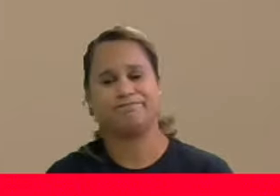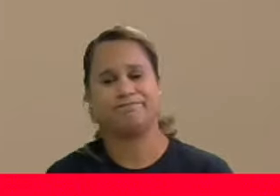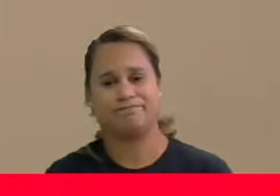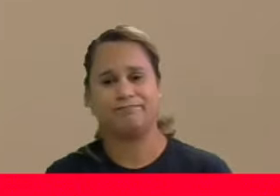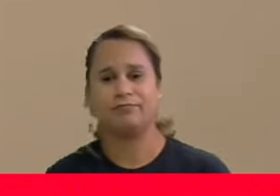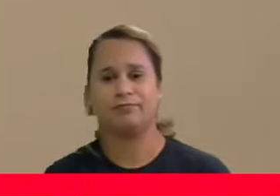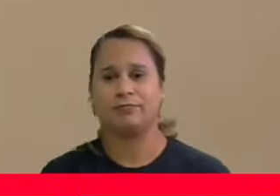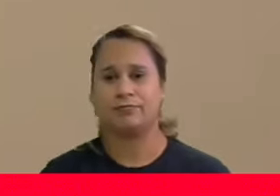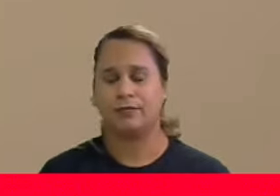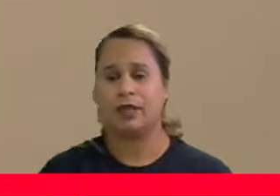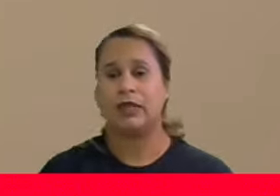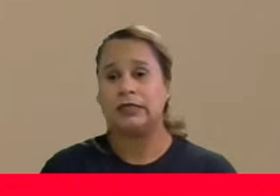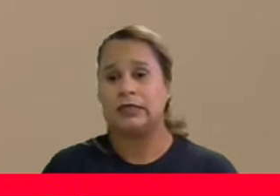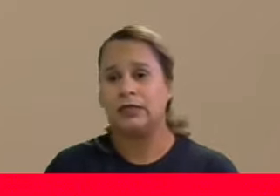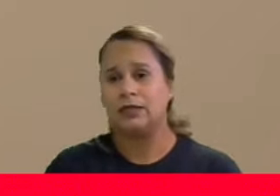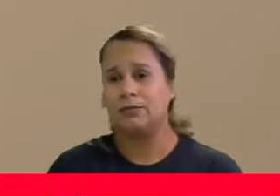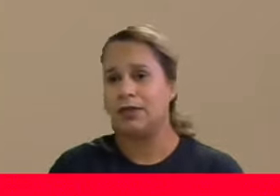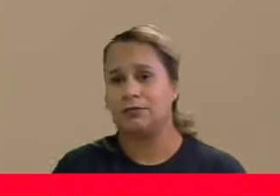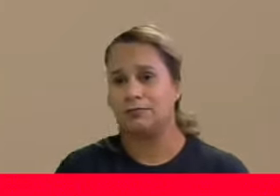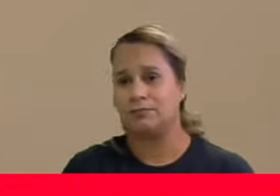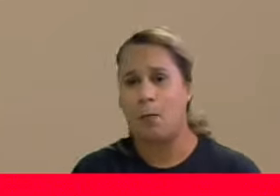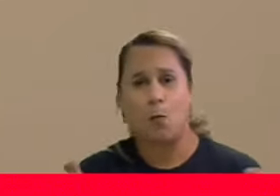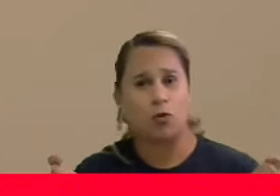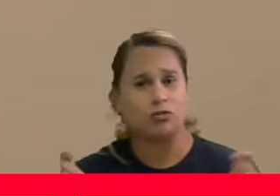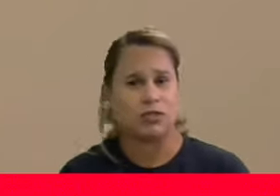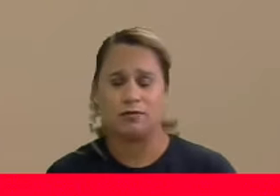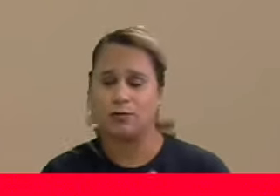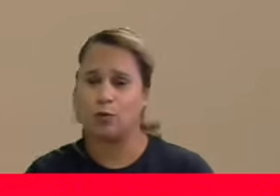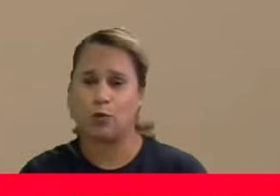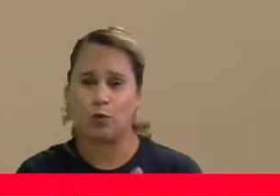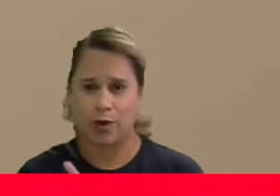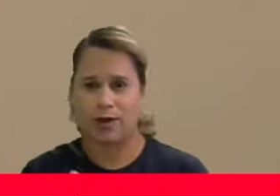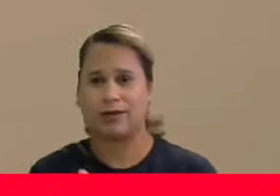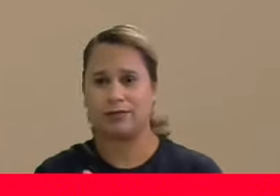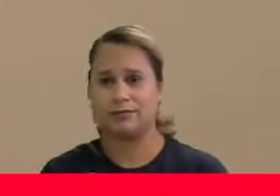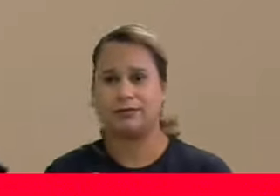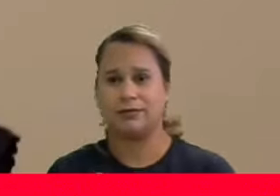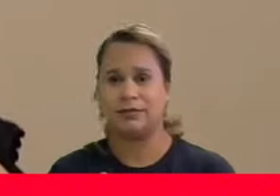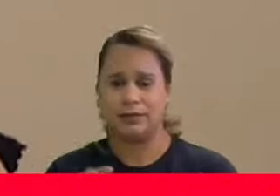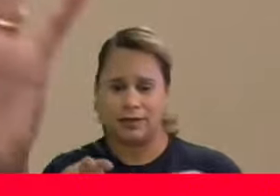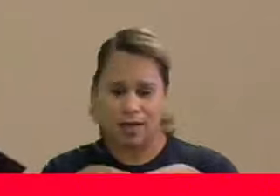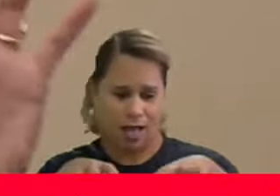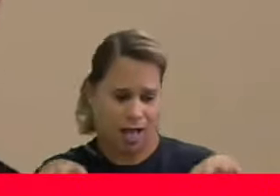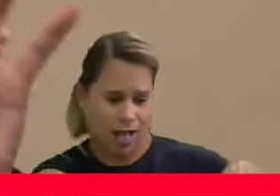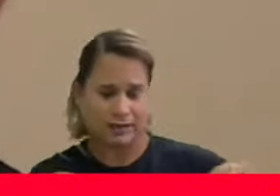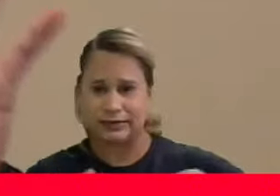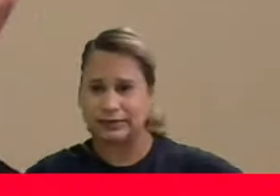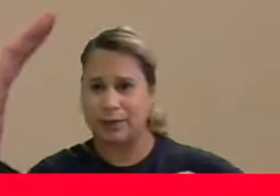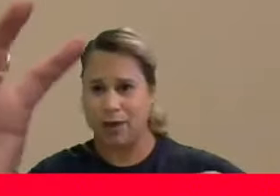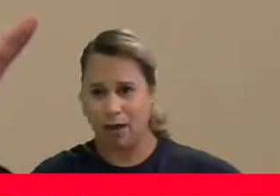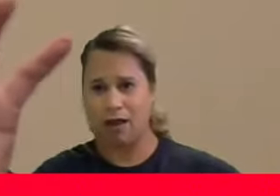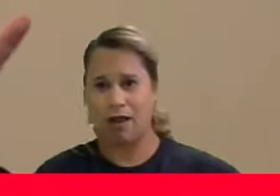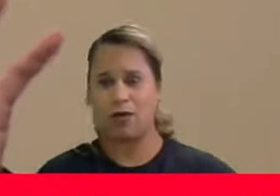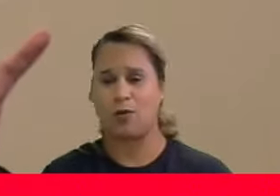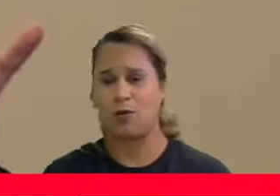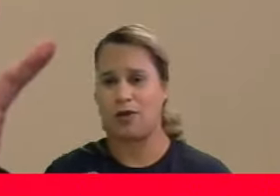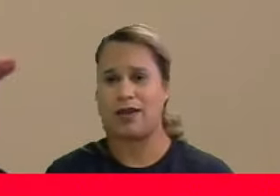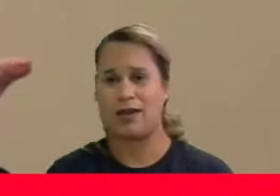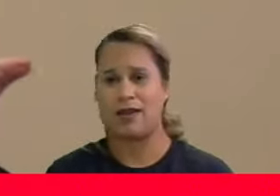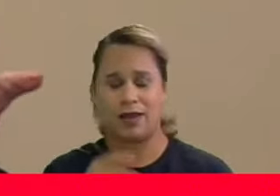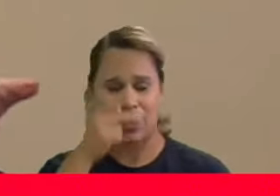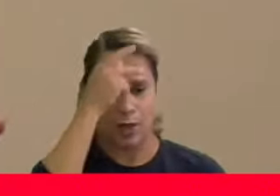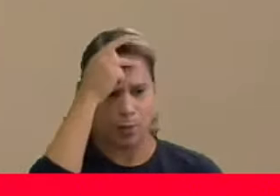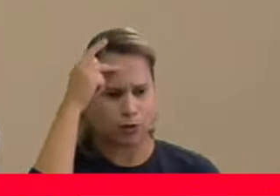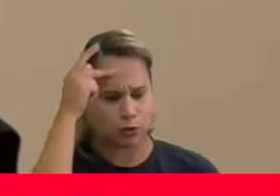E também não seria possível separar as plateias que simpatizam das que odeiam o senador, atribuindo aquelas que simpatizam a motivação